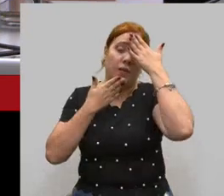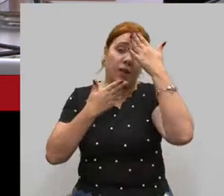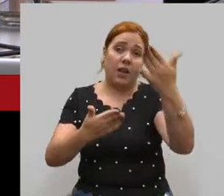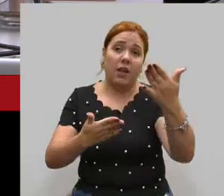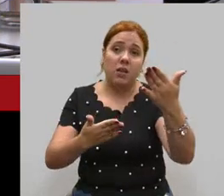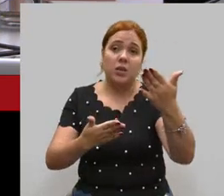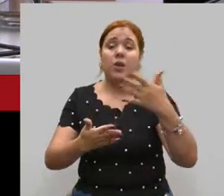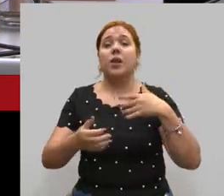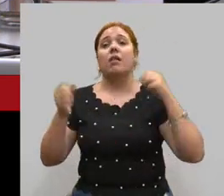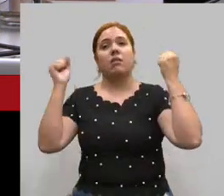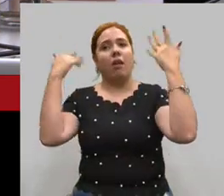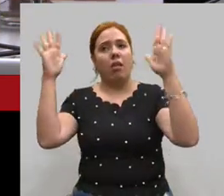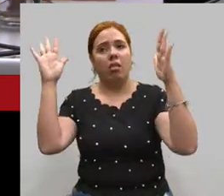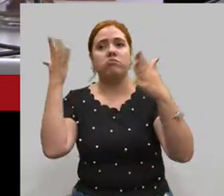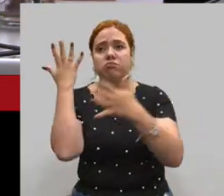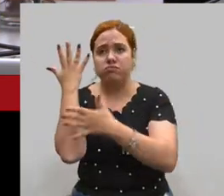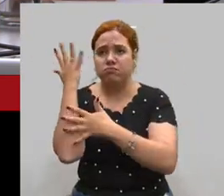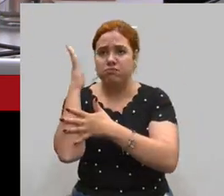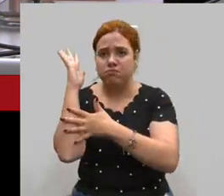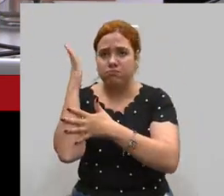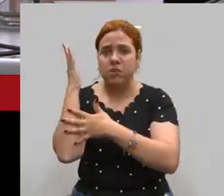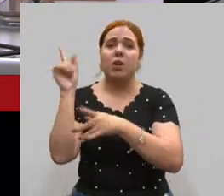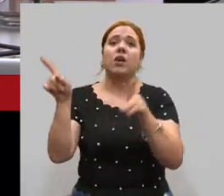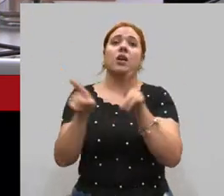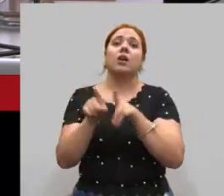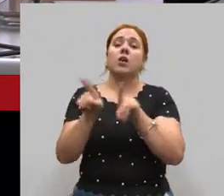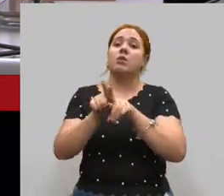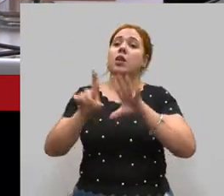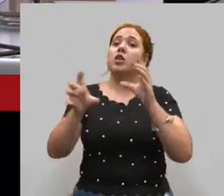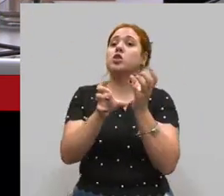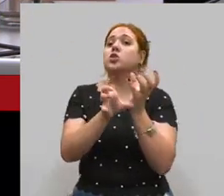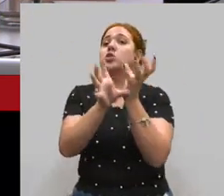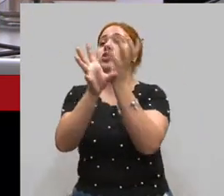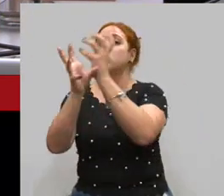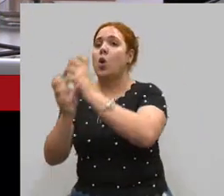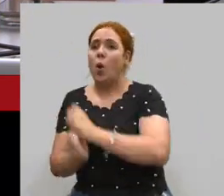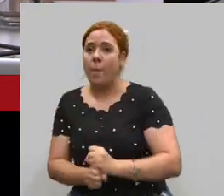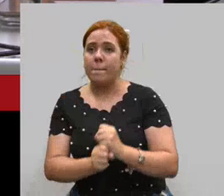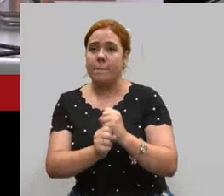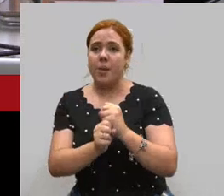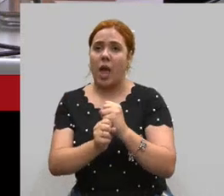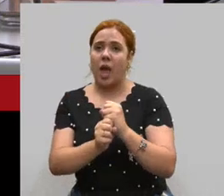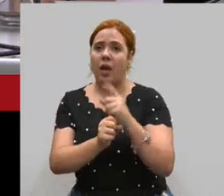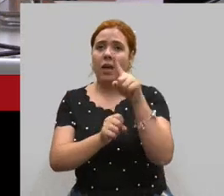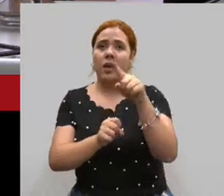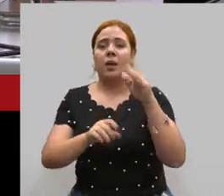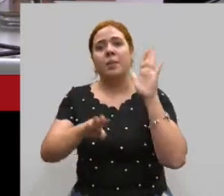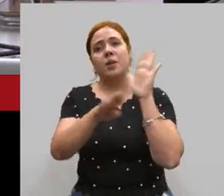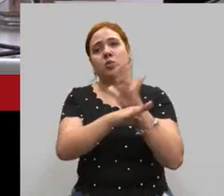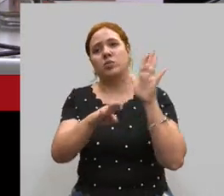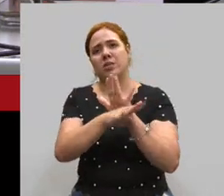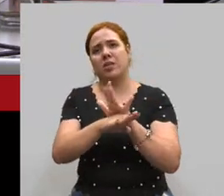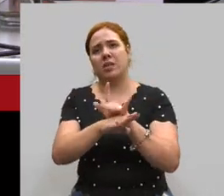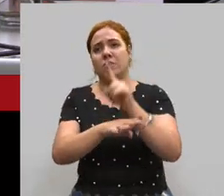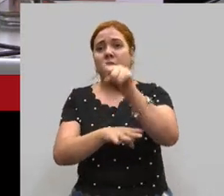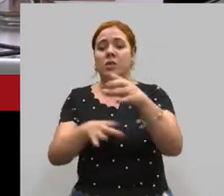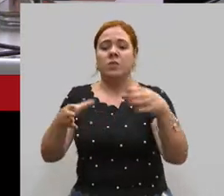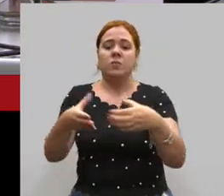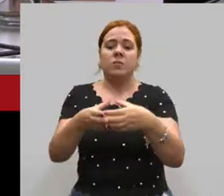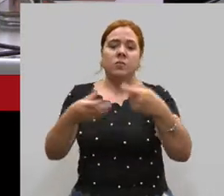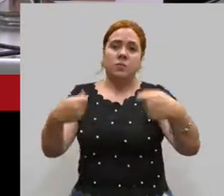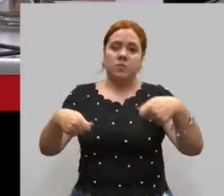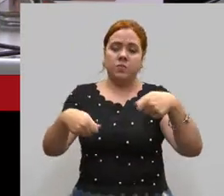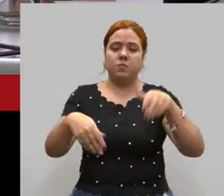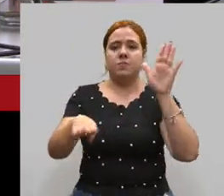parabenizando pela iniciativa que a gente vem assim A somar as ações para esse público que tanto precisa desse apoio para que ele